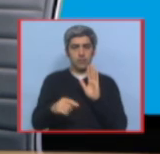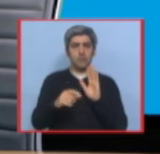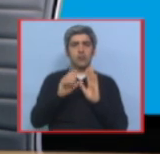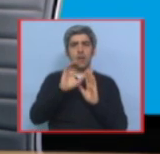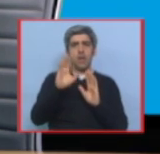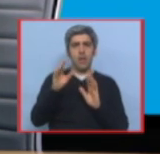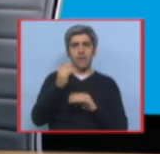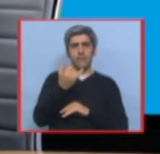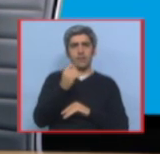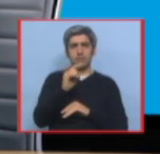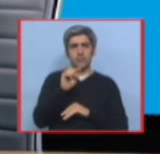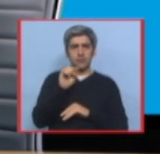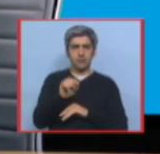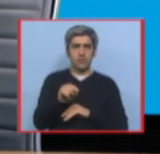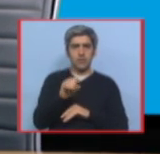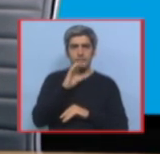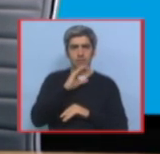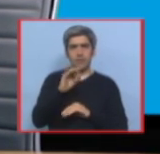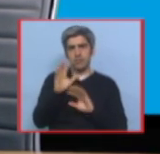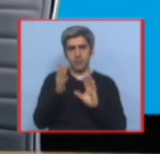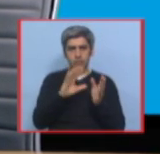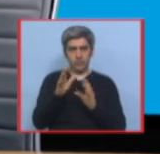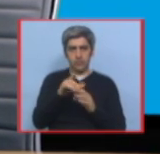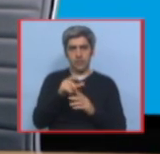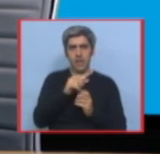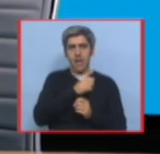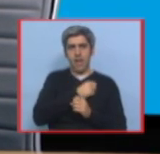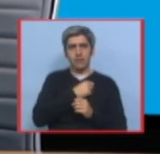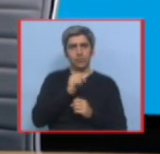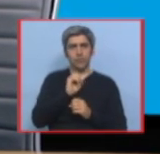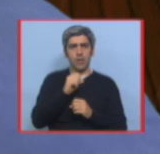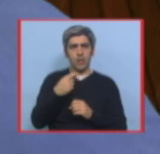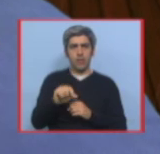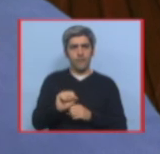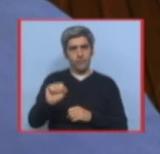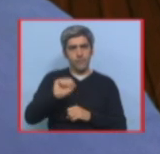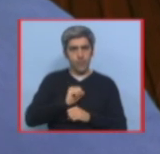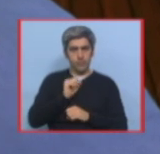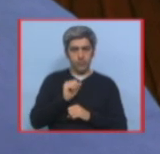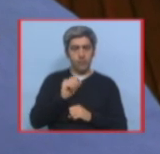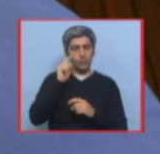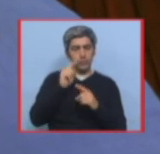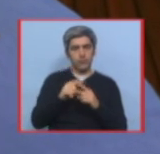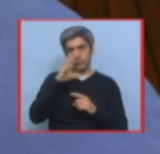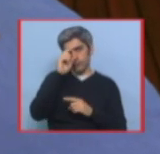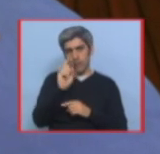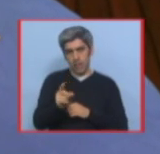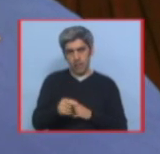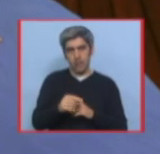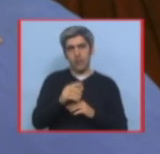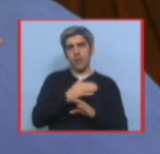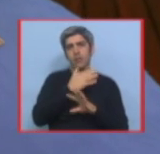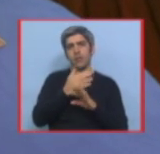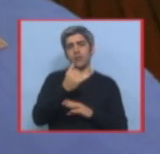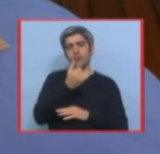há 26 mil famílias, cerca de 26 mil, como dizias, que não têm acesso à habitação. Esse é o objetivo do Governo até